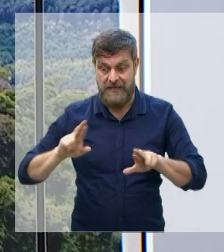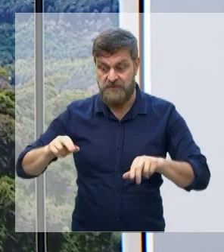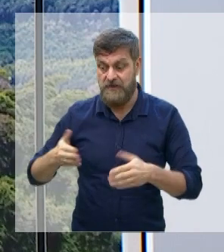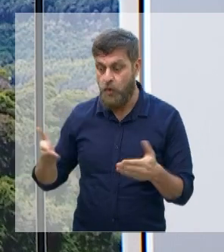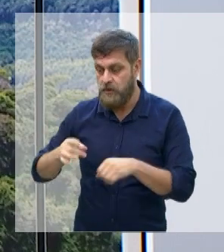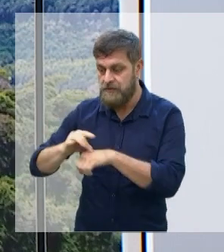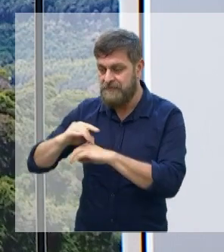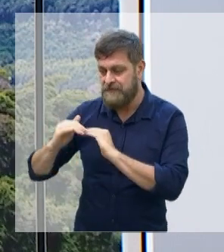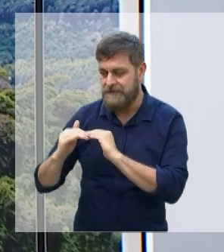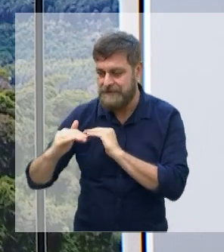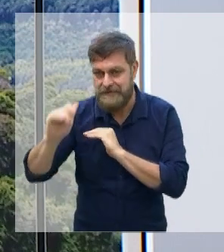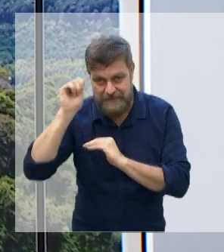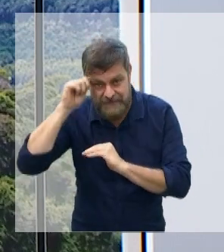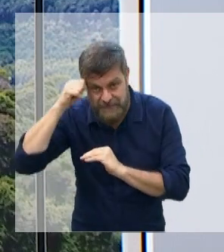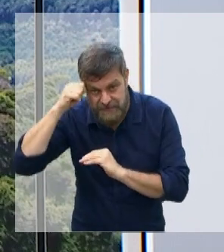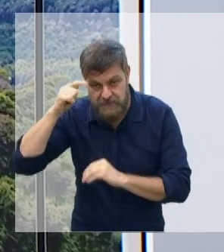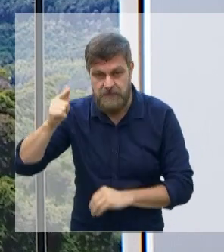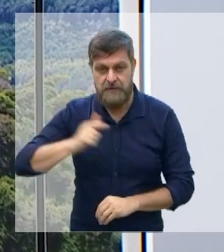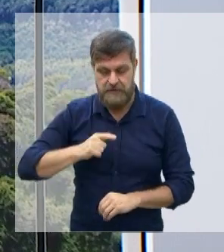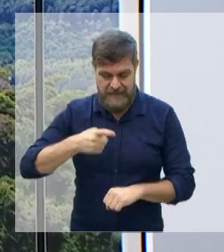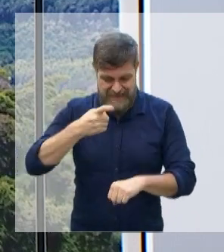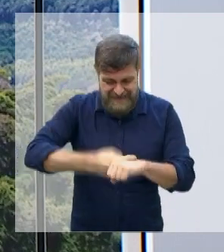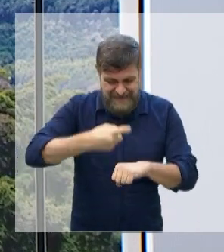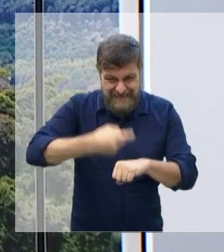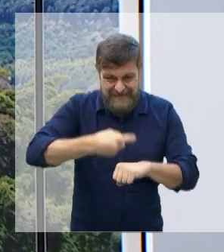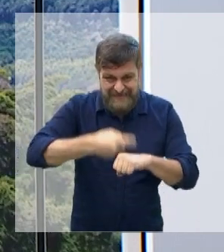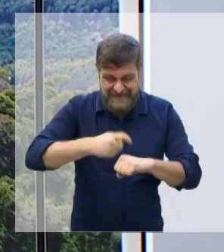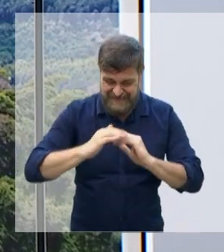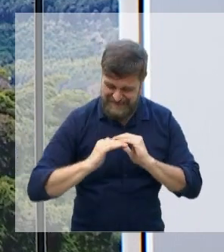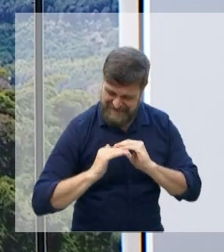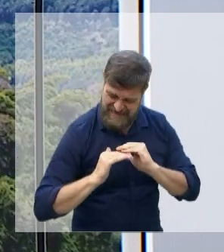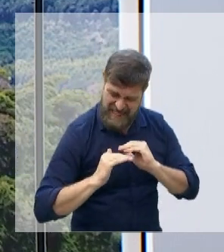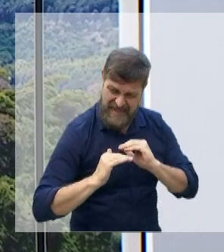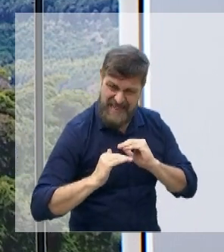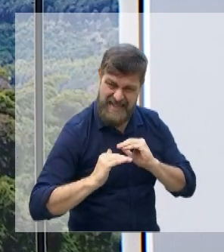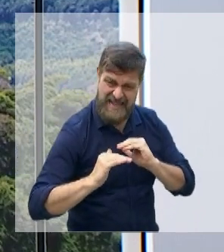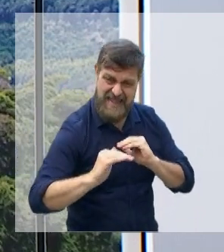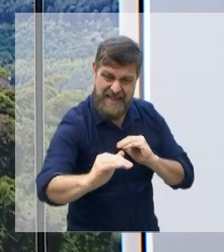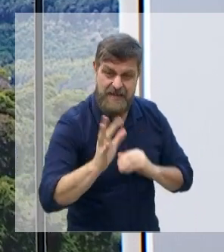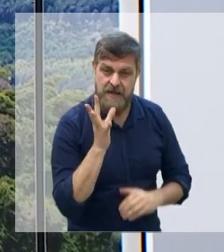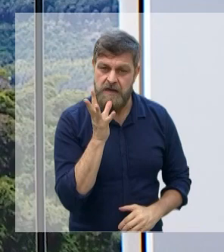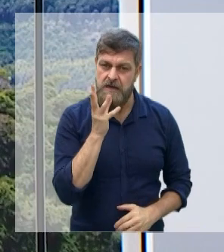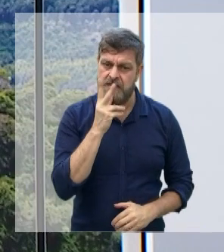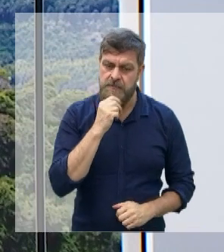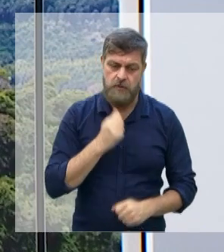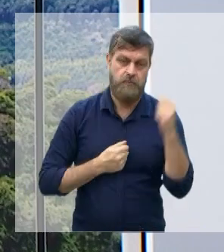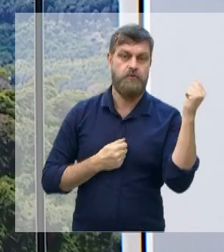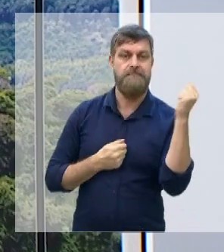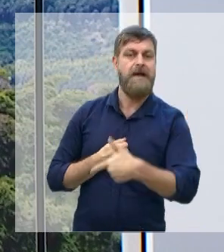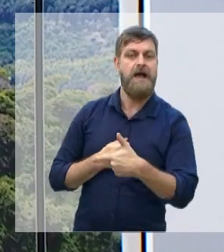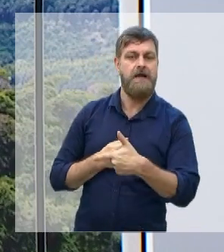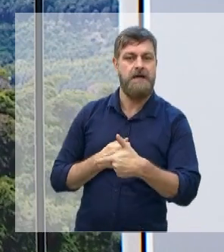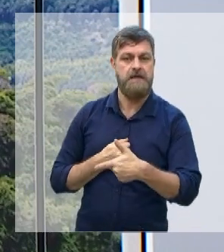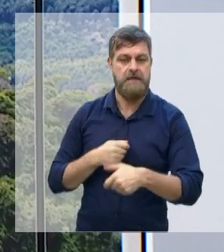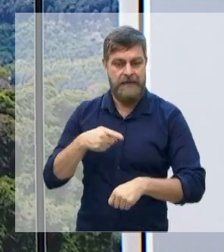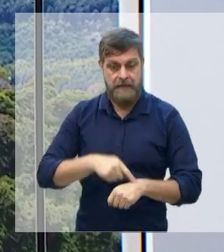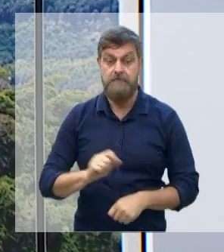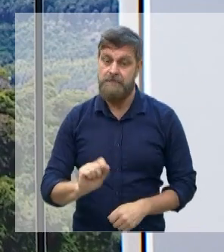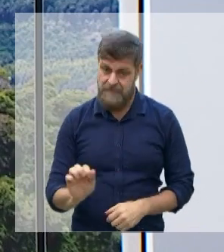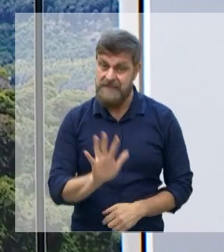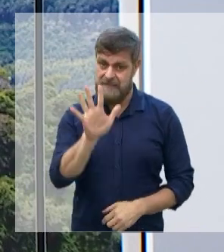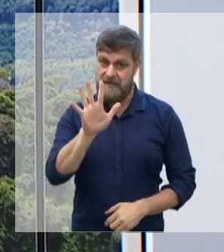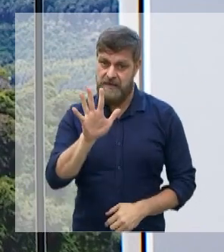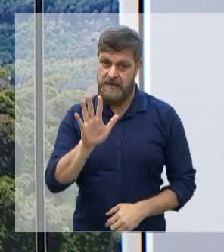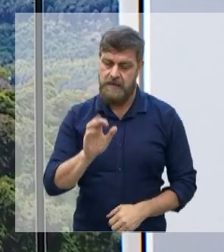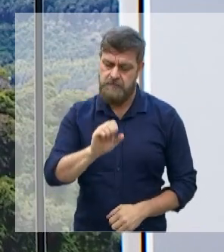piso de concreto que é o piso rígido ele tem uma durabilidade muito maior que a do asfalto é um pouco mais caro